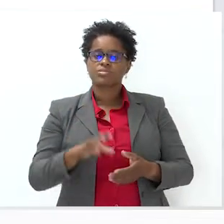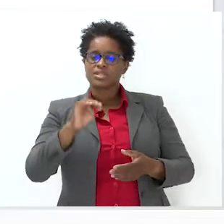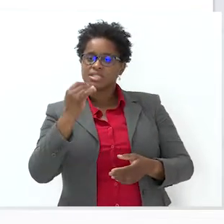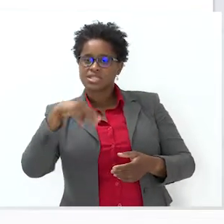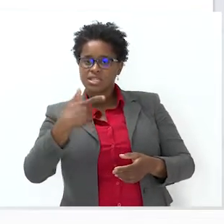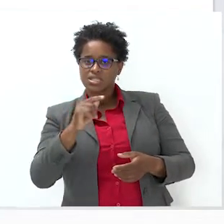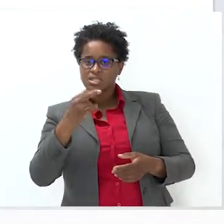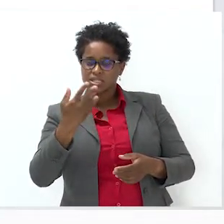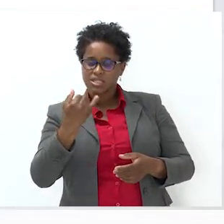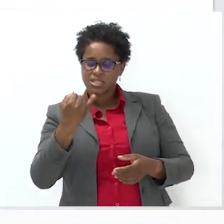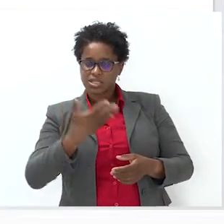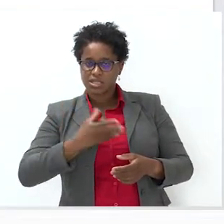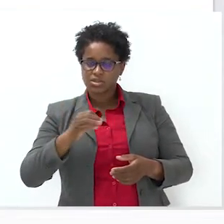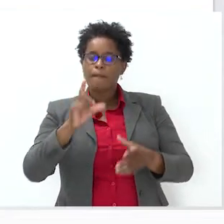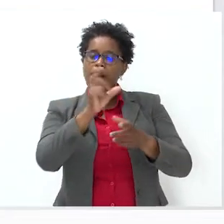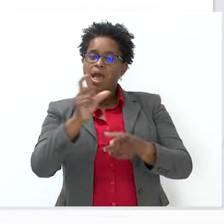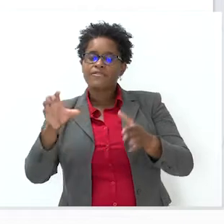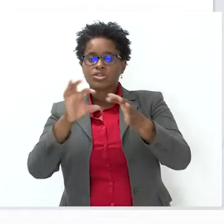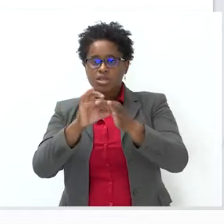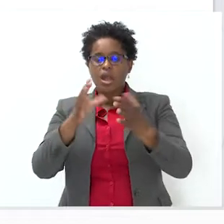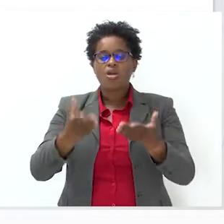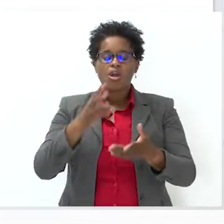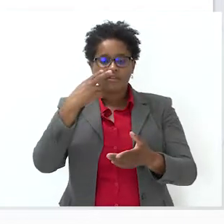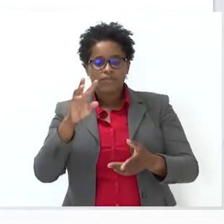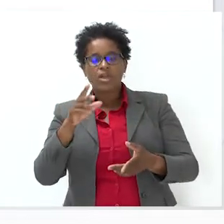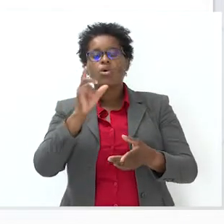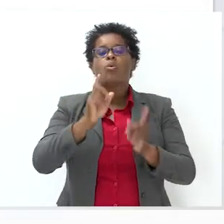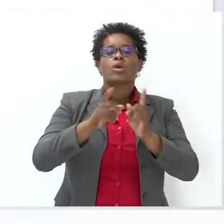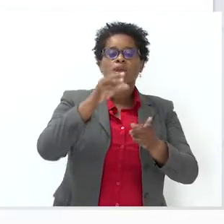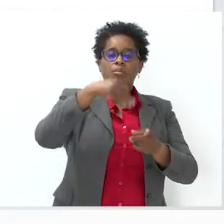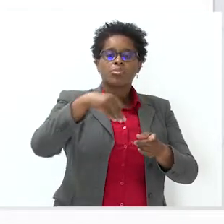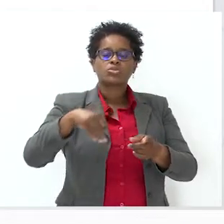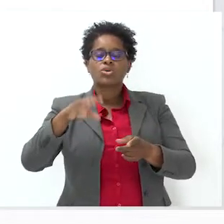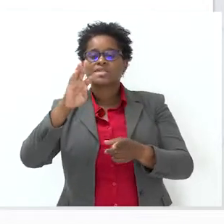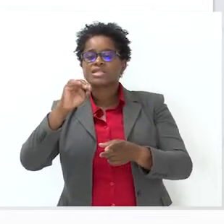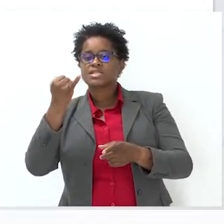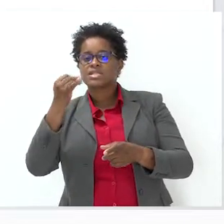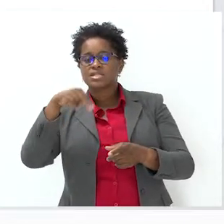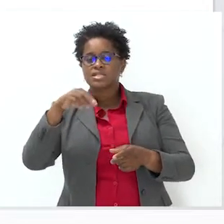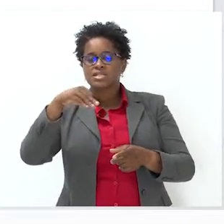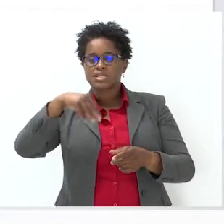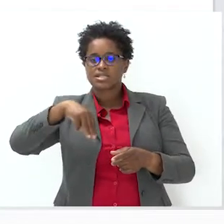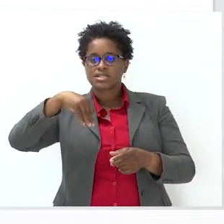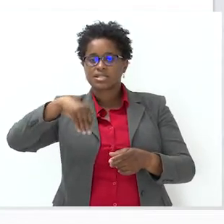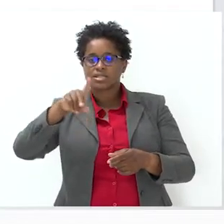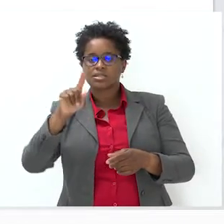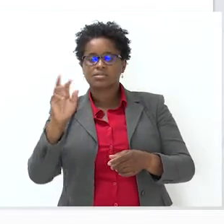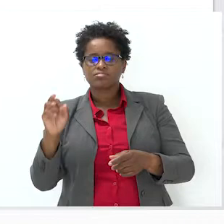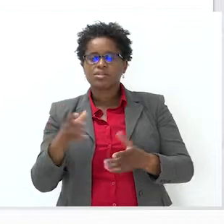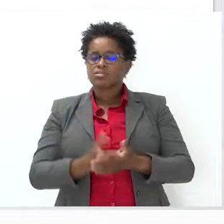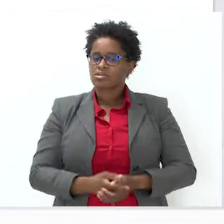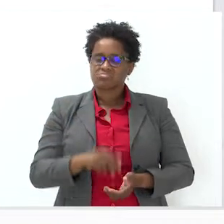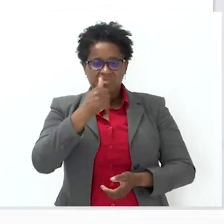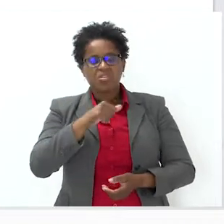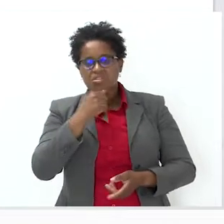palavras que ligam. Agora vamos ver o que são preposições simples. Preposições simples são aquelas que